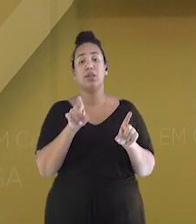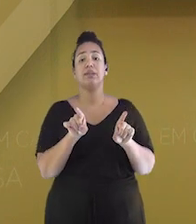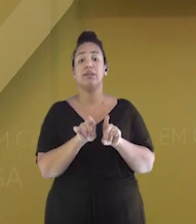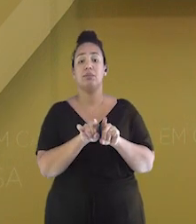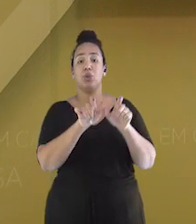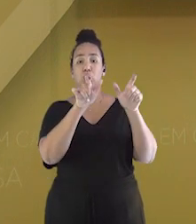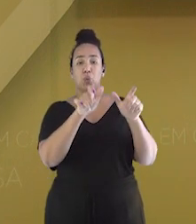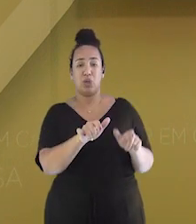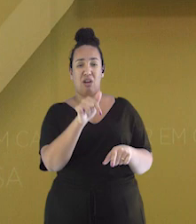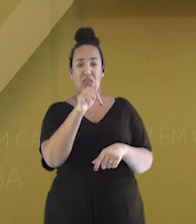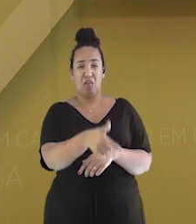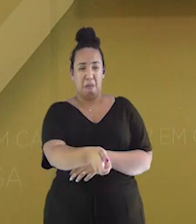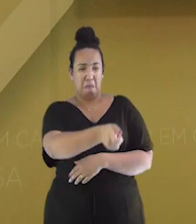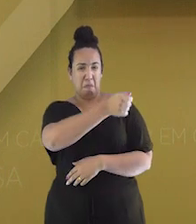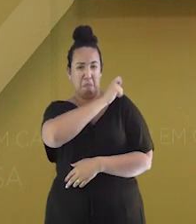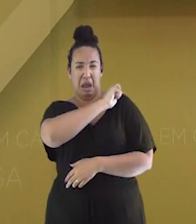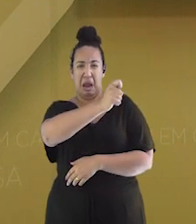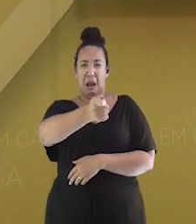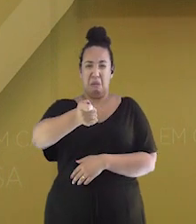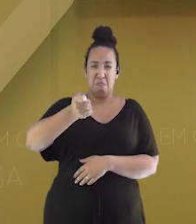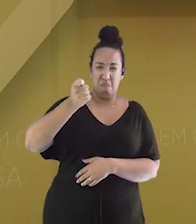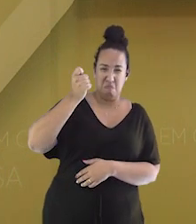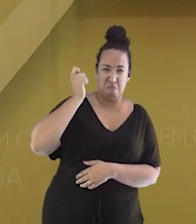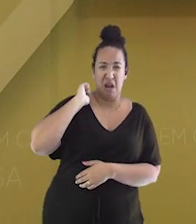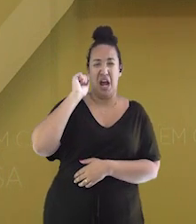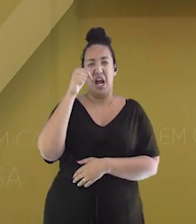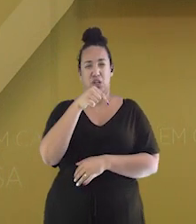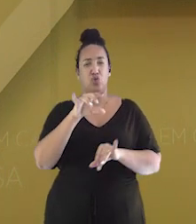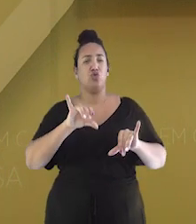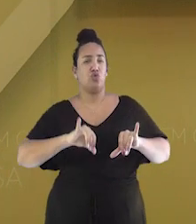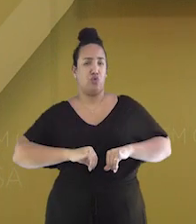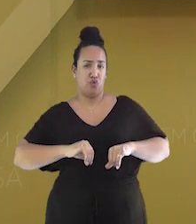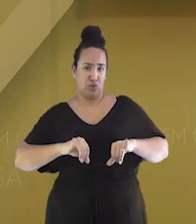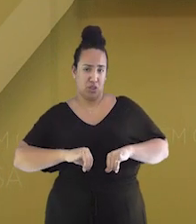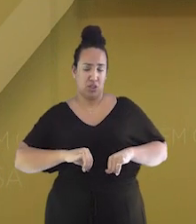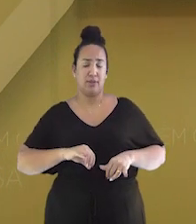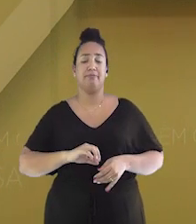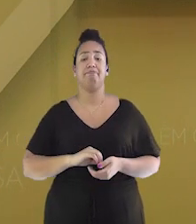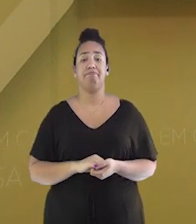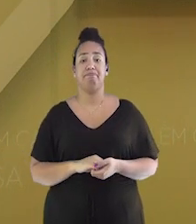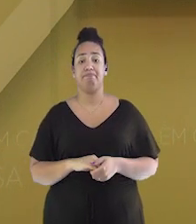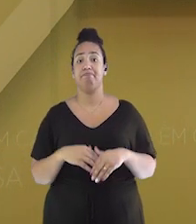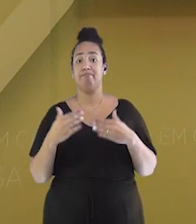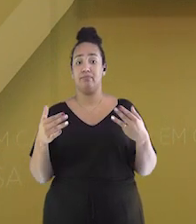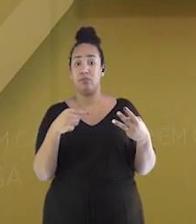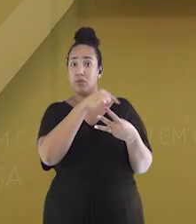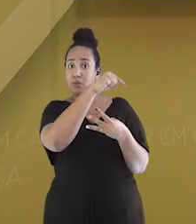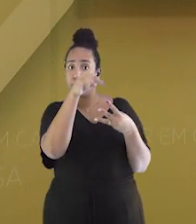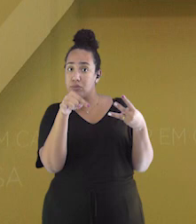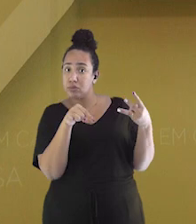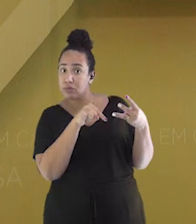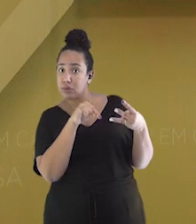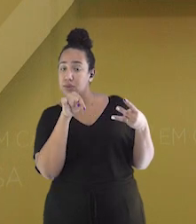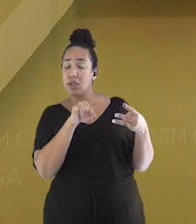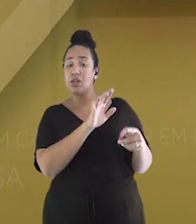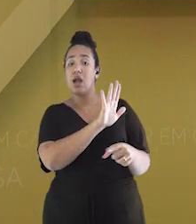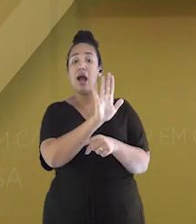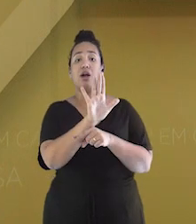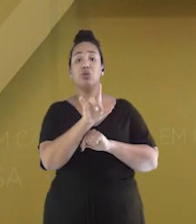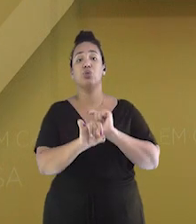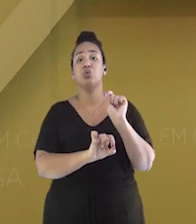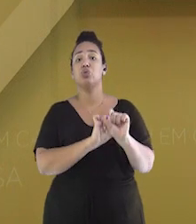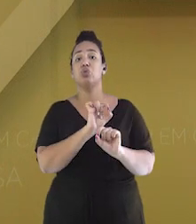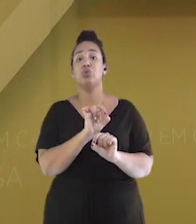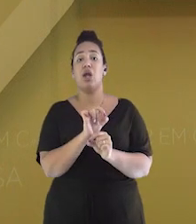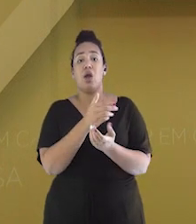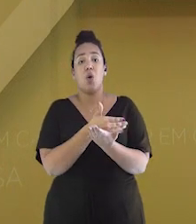os castigos físicos que esses escravizados eram submetidos. Esse conjunto de acontecimentos contribuiu também